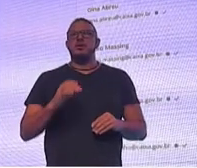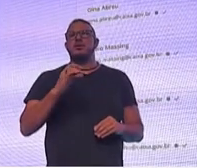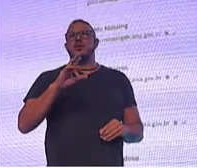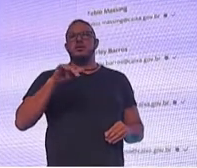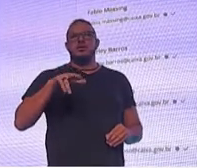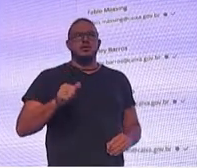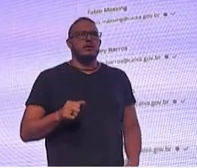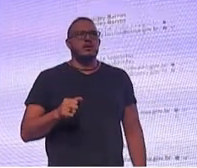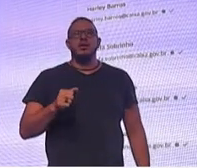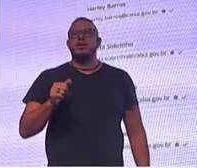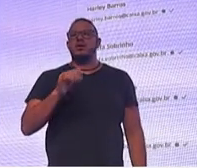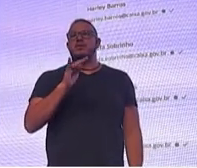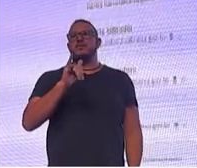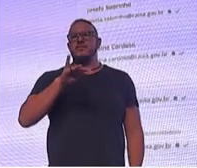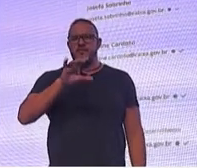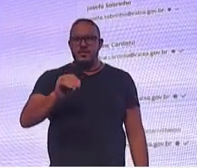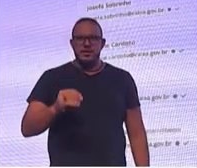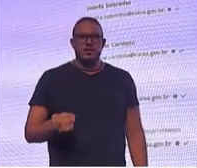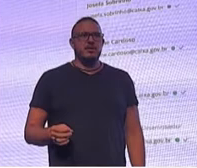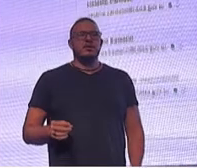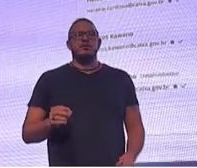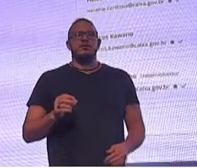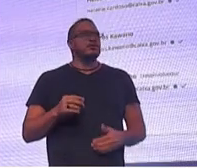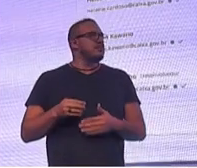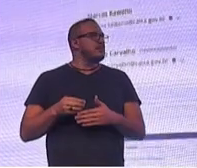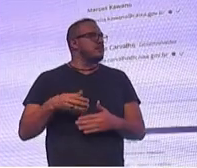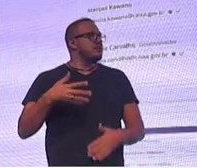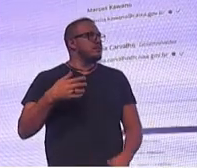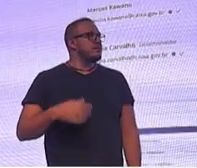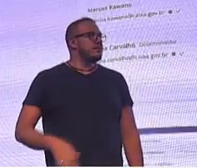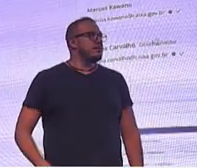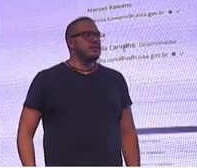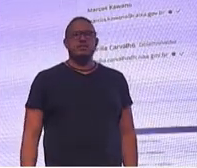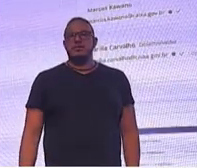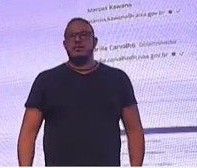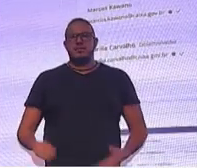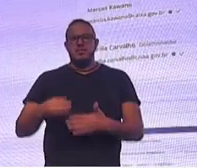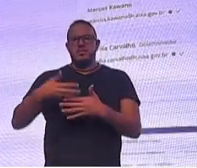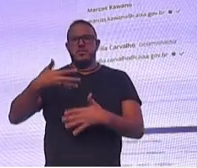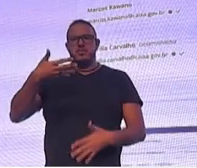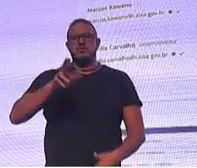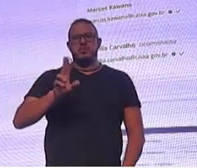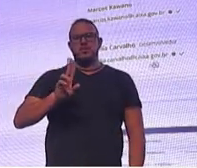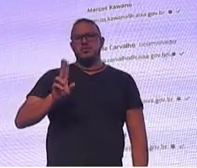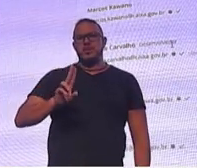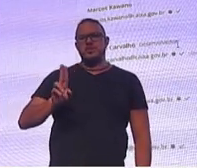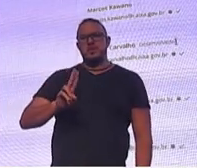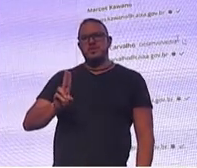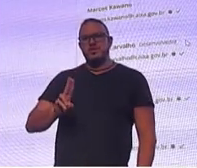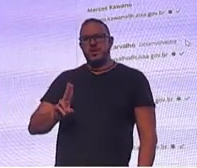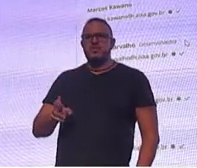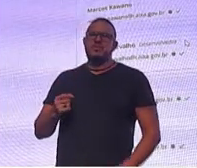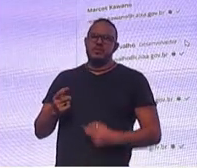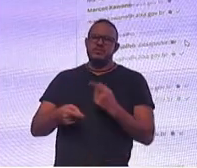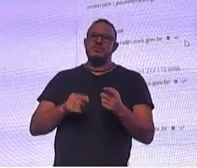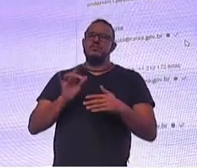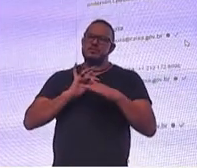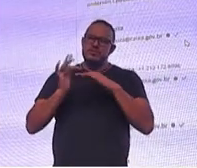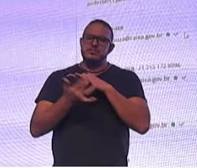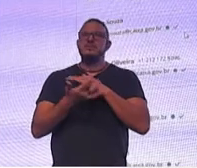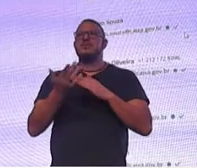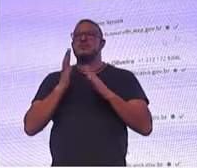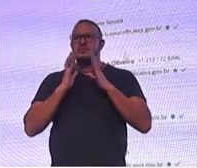Gina Abreu, Fábio Massin, Halley Barros, Josefa Sobrinho, Helene Cardoso, Marcos Cauano, e-mail, algumas redes sociais, alguns